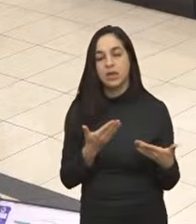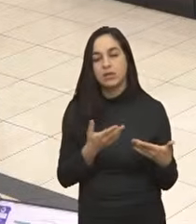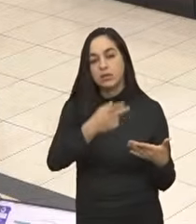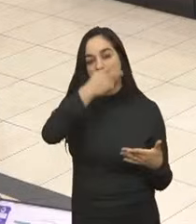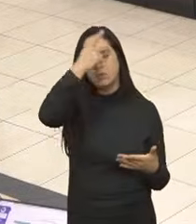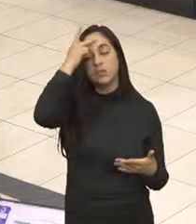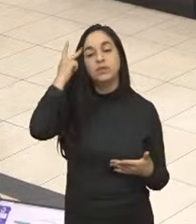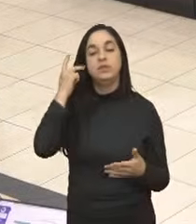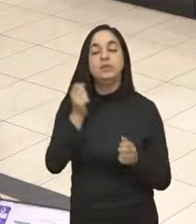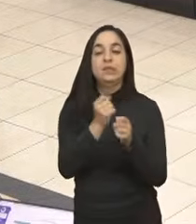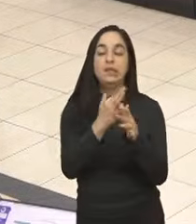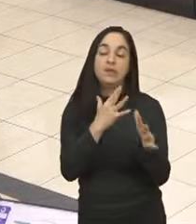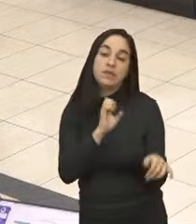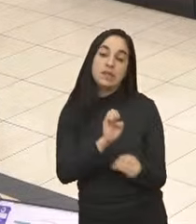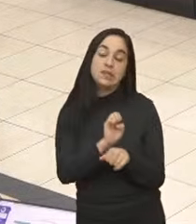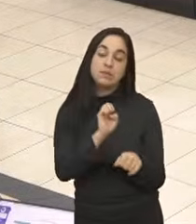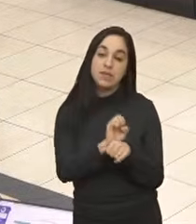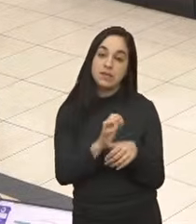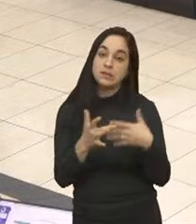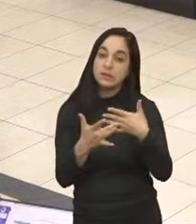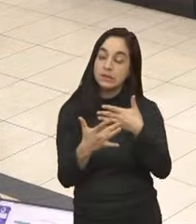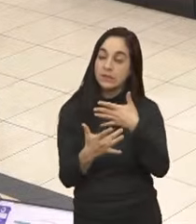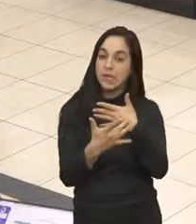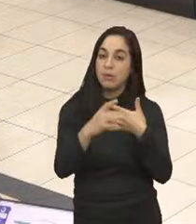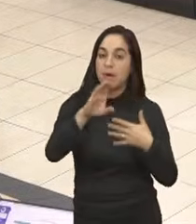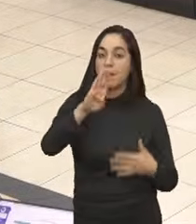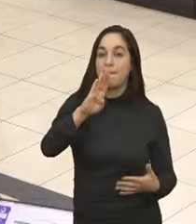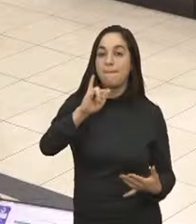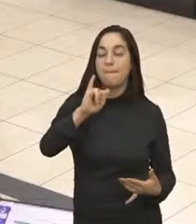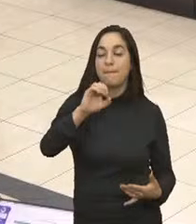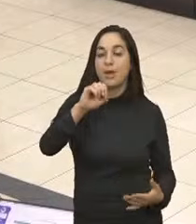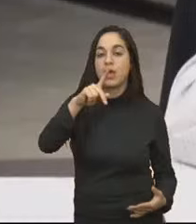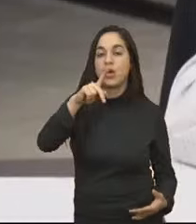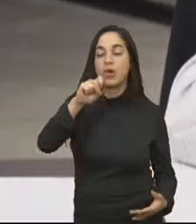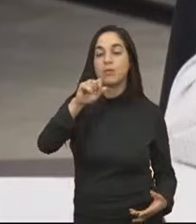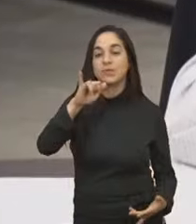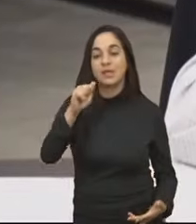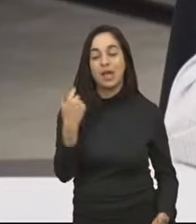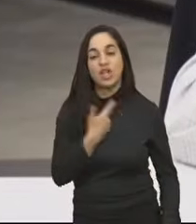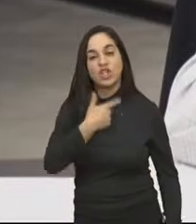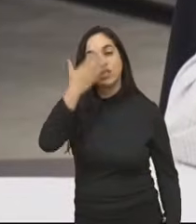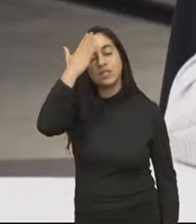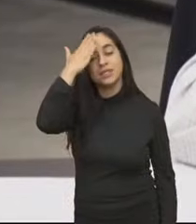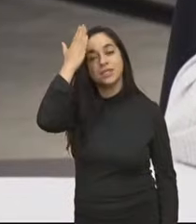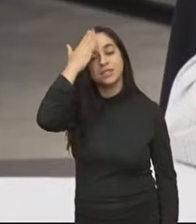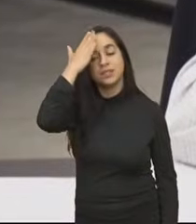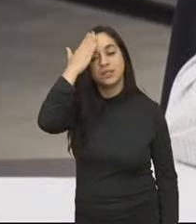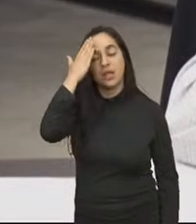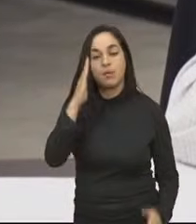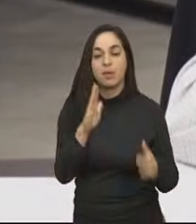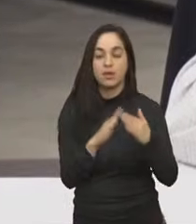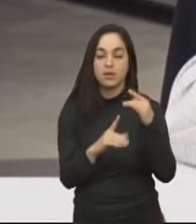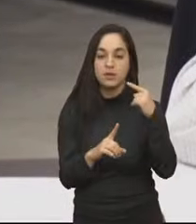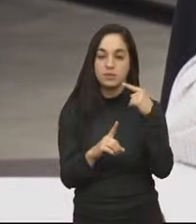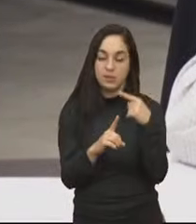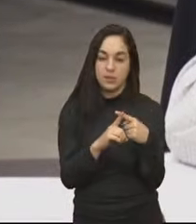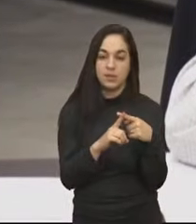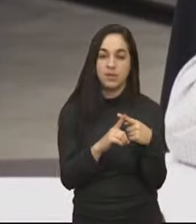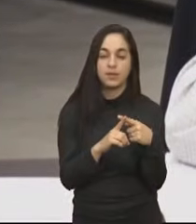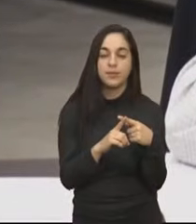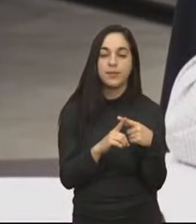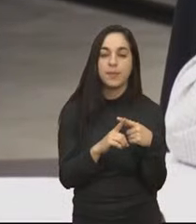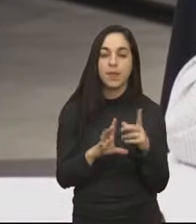estão na fila para fazer biópsia. A gente sabe que o Instituto Nacional do Câncer aconselha que logo